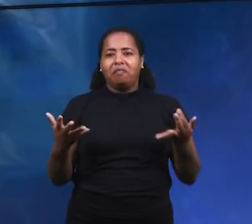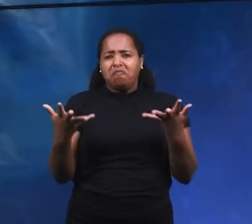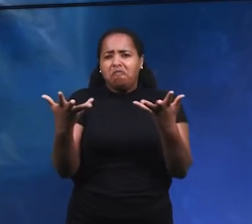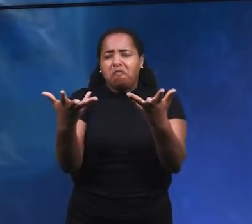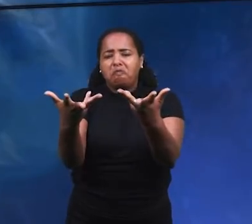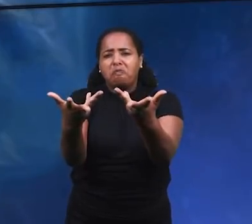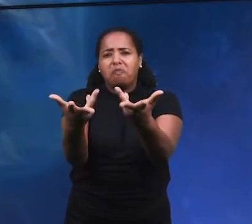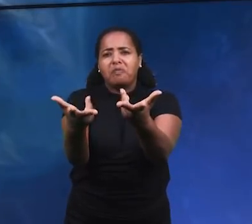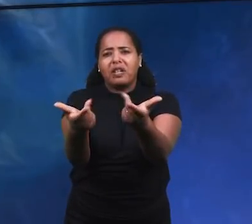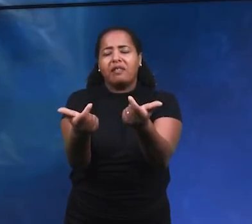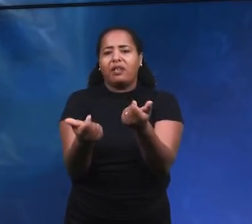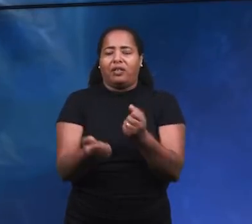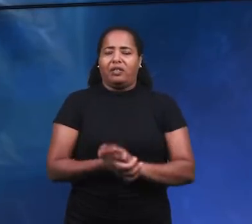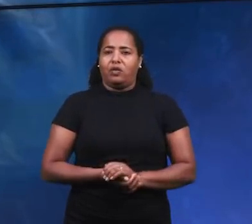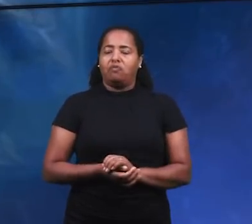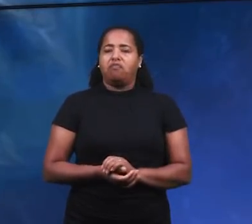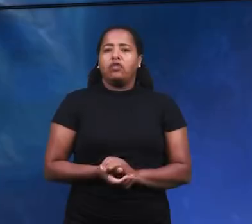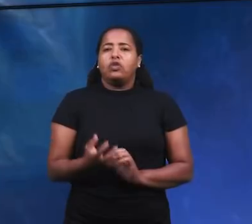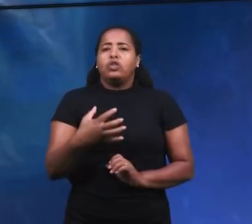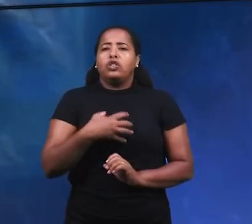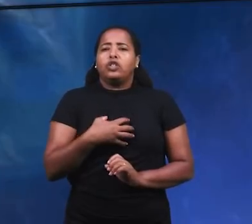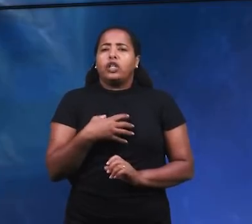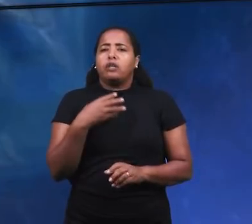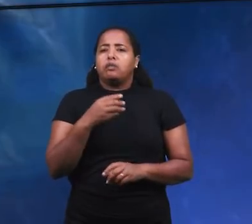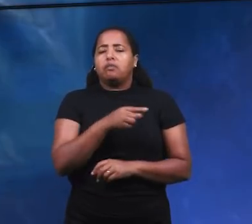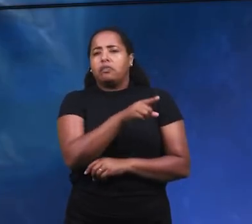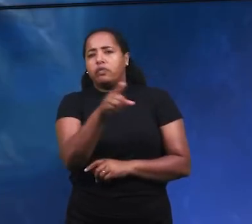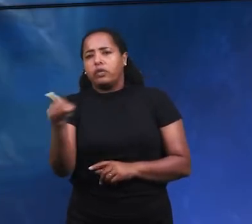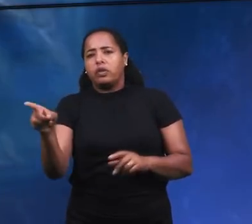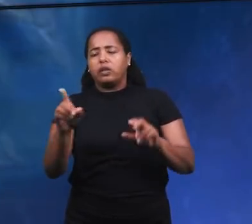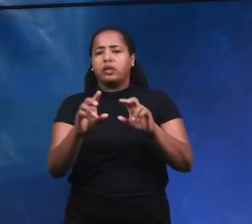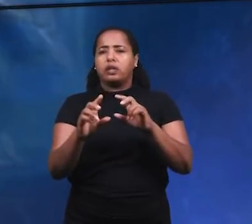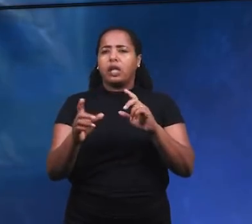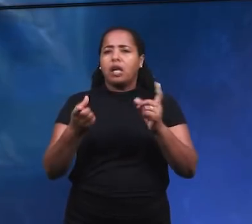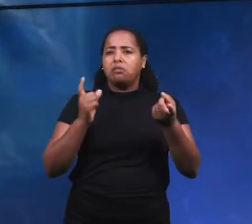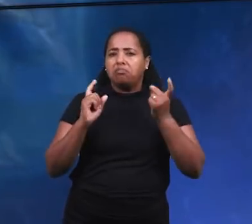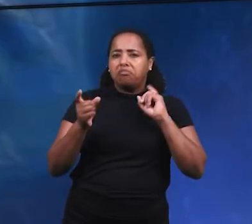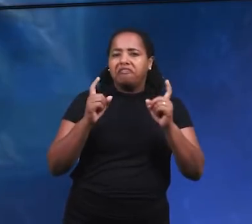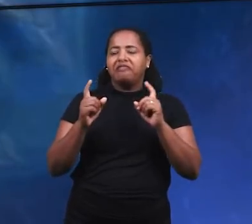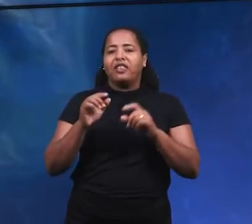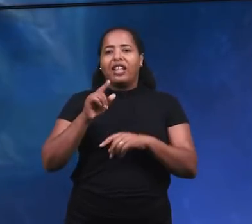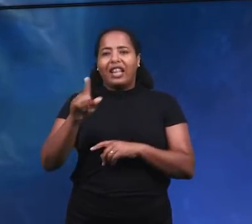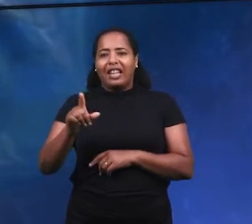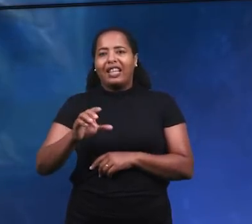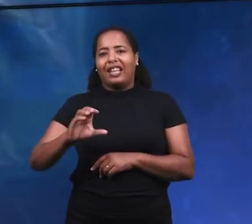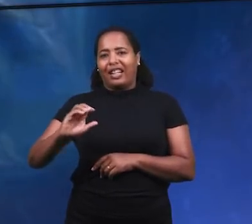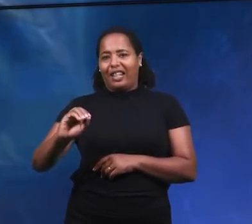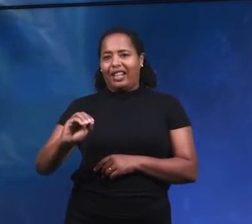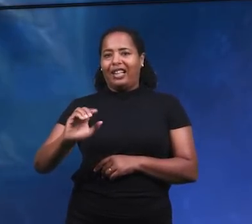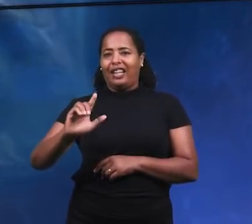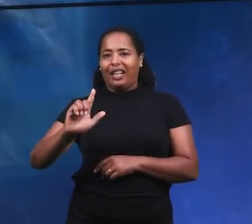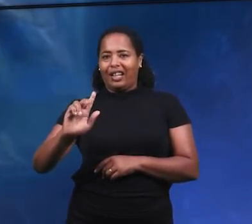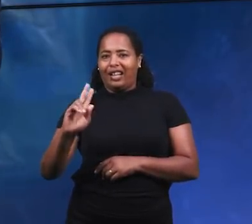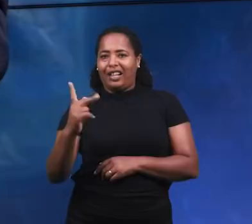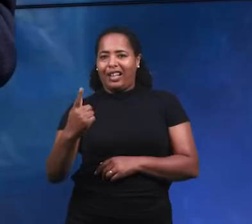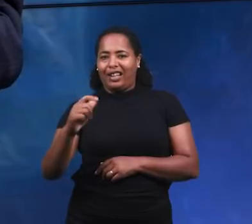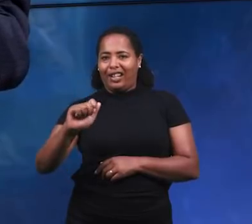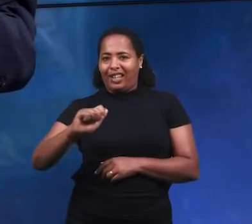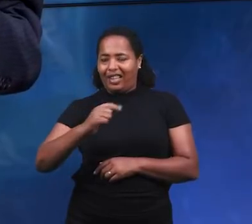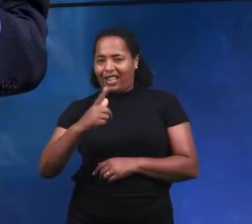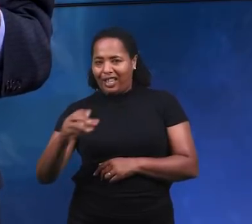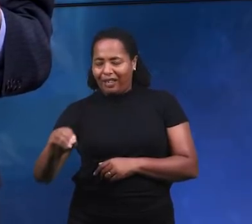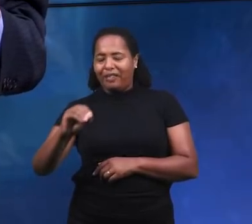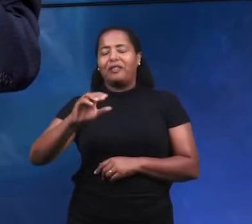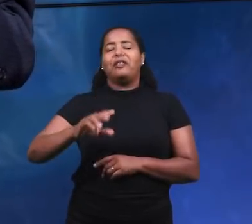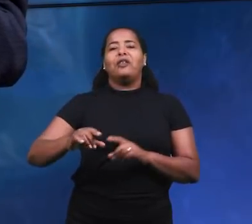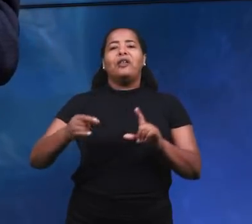a sua observação relacionada à forma como as irmãs se reúnem na igreja ali em Olhão, ou